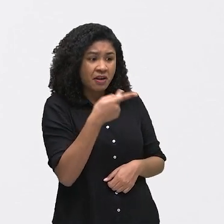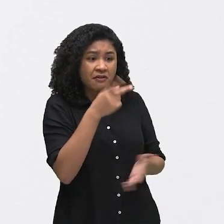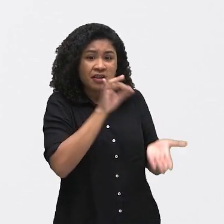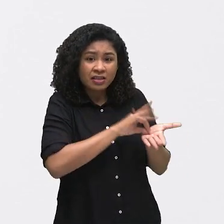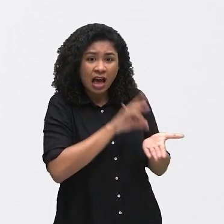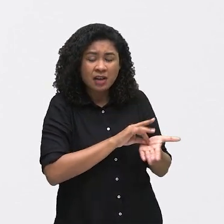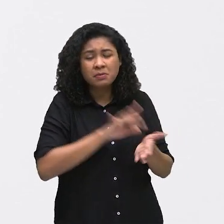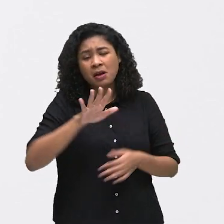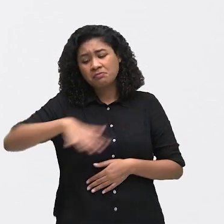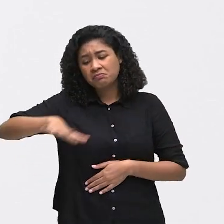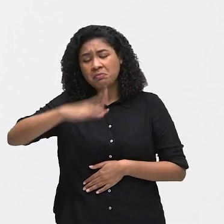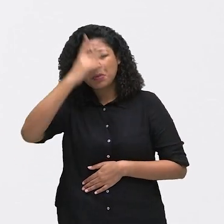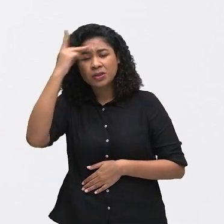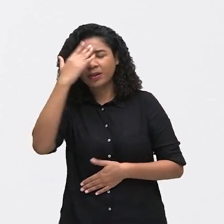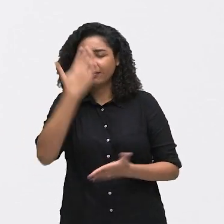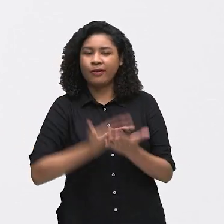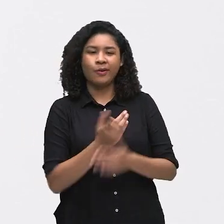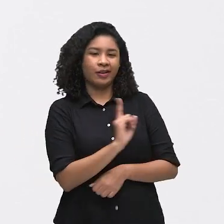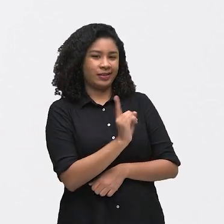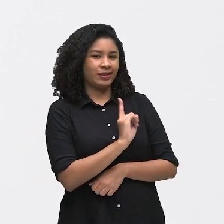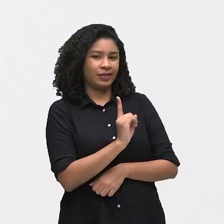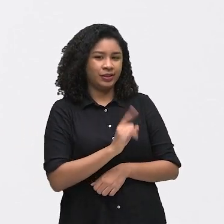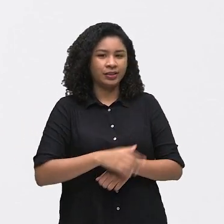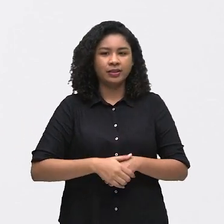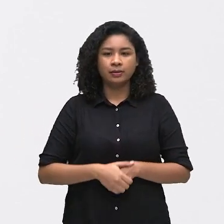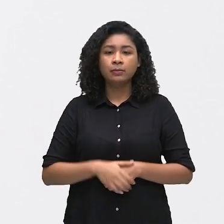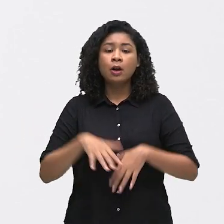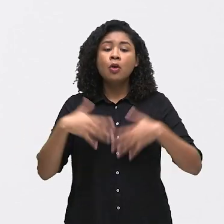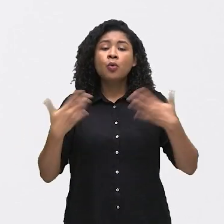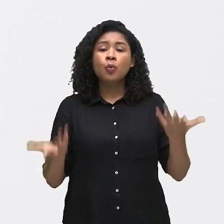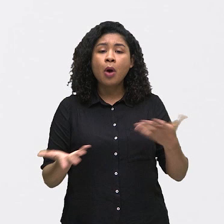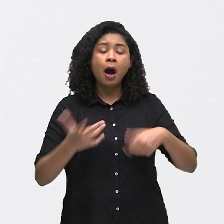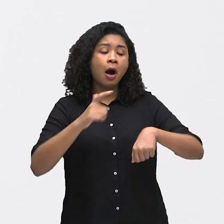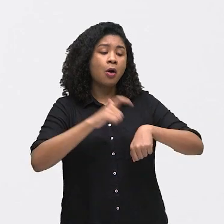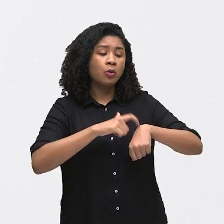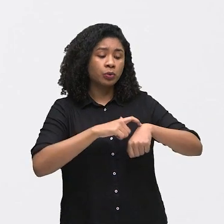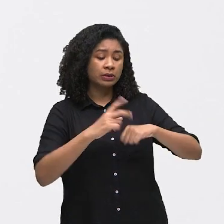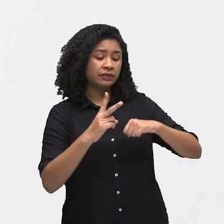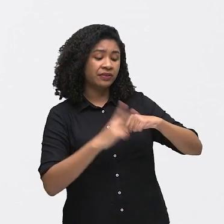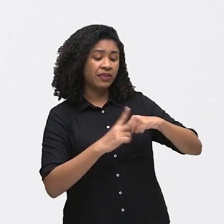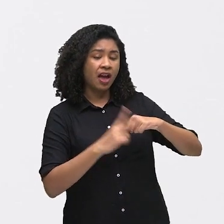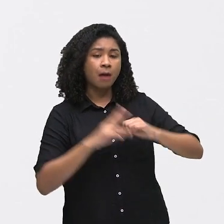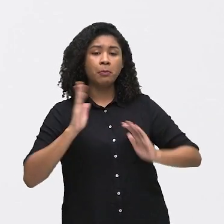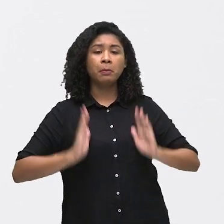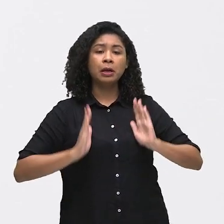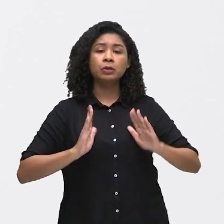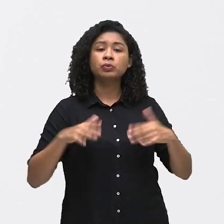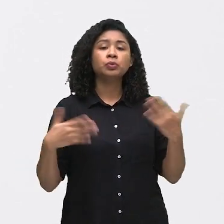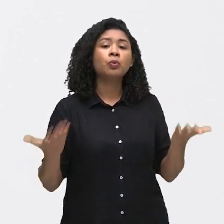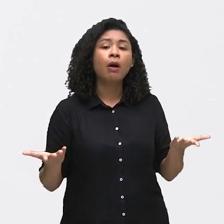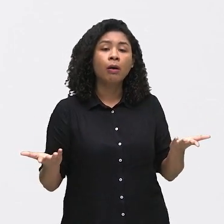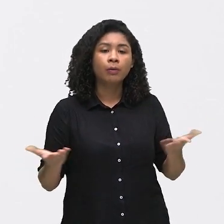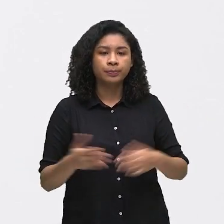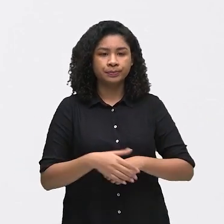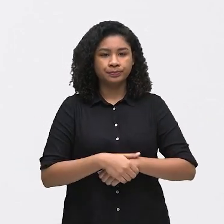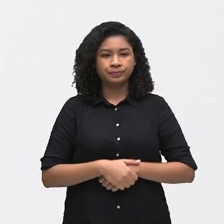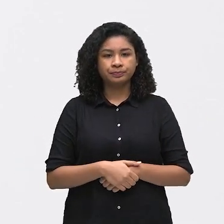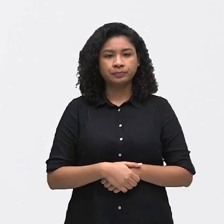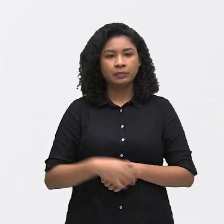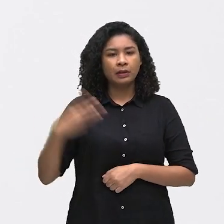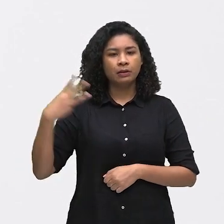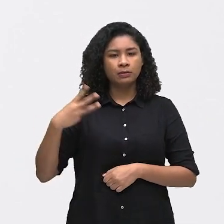diga que tempo verbal está o verbo acreditar e o verbo falar. Temos uma terceira questão? Ok, terceira